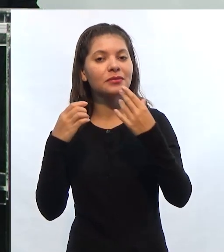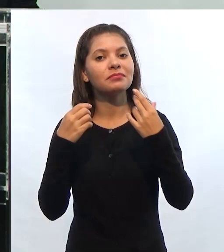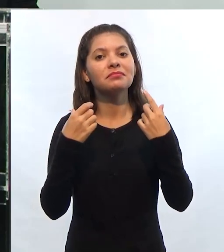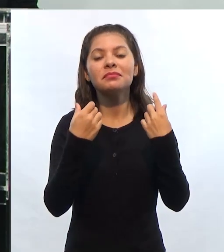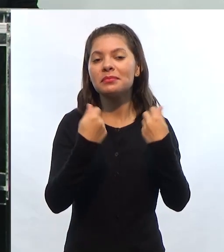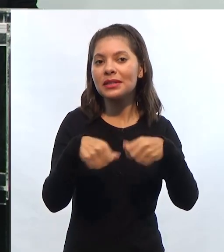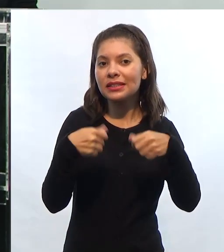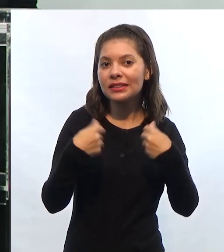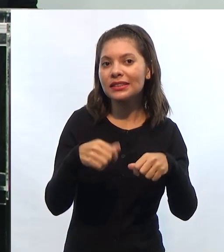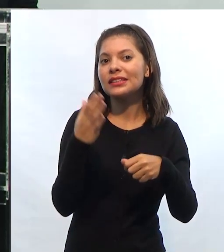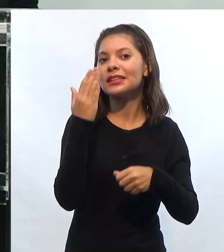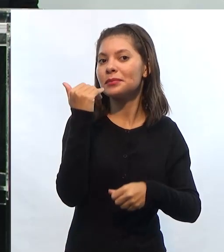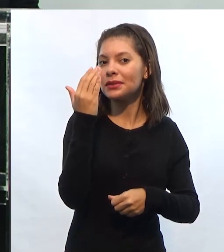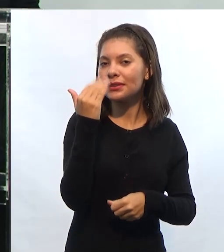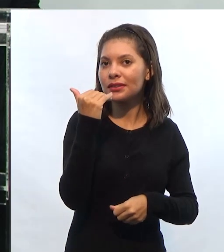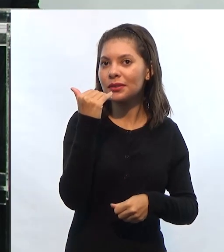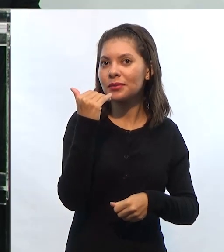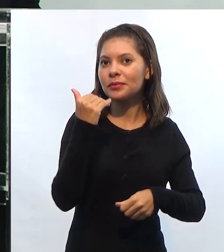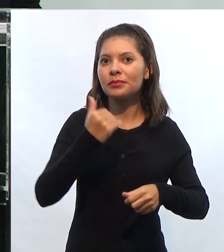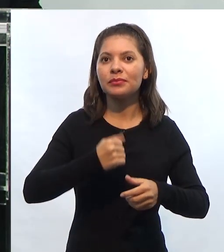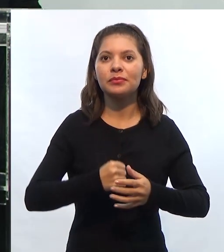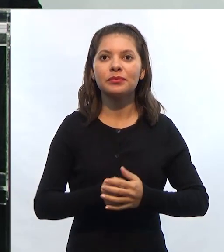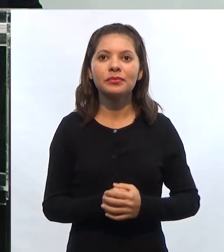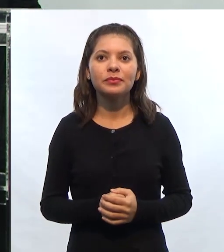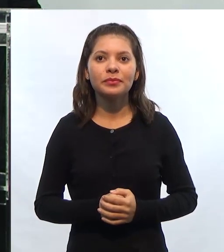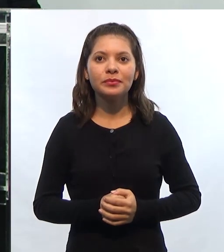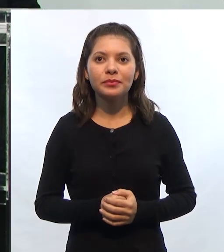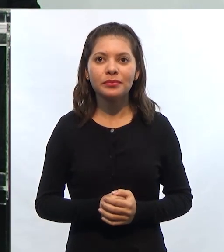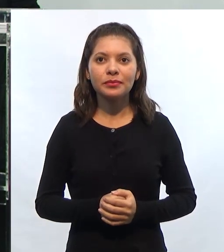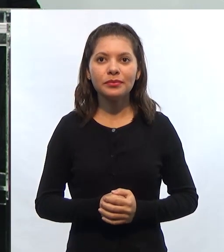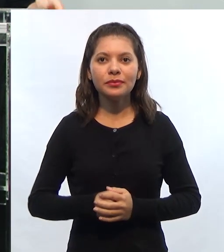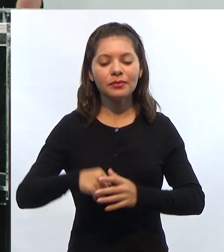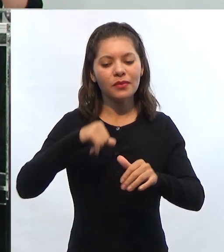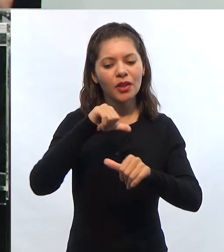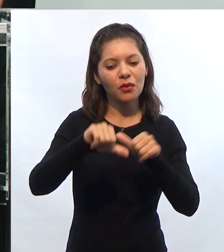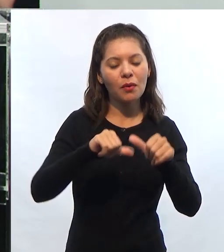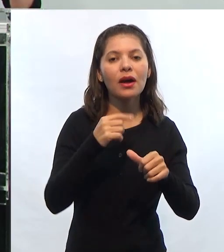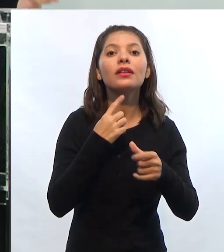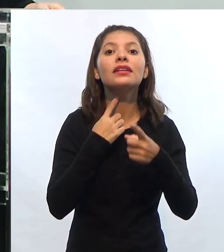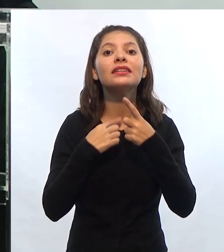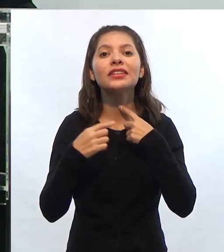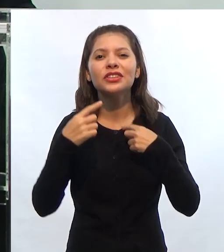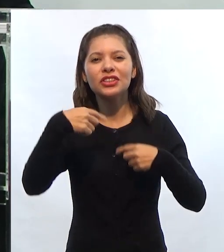minha necessidade de alimentação, ela vai se transformar no desejo de ir na